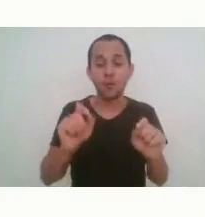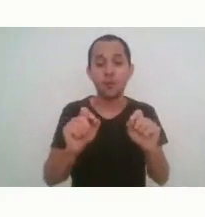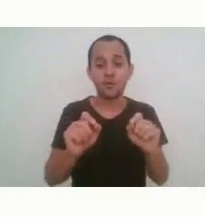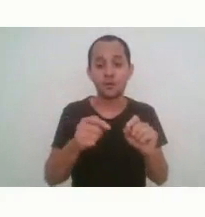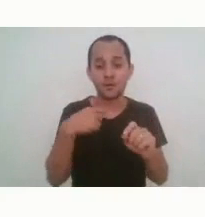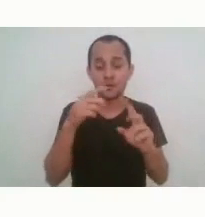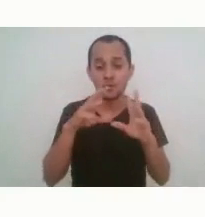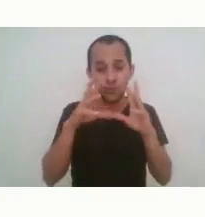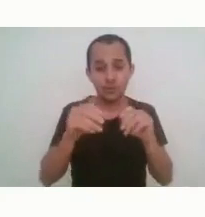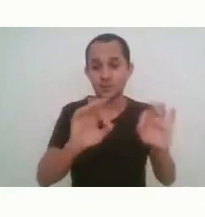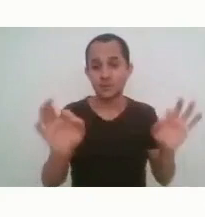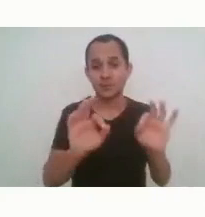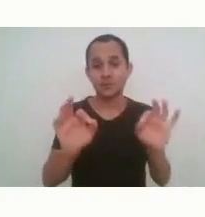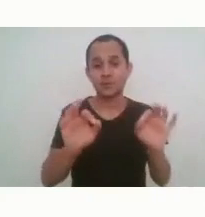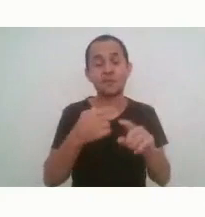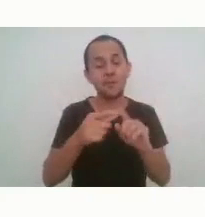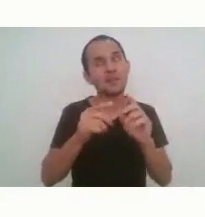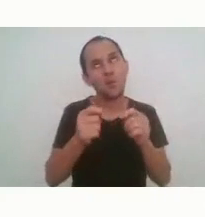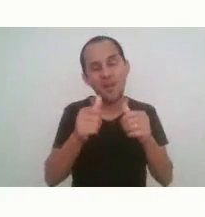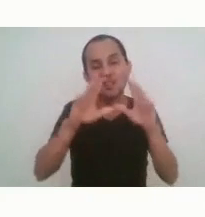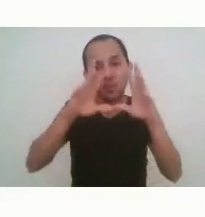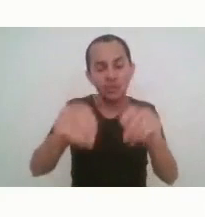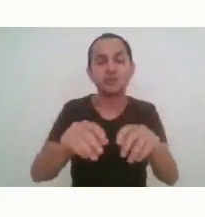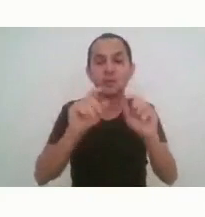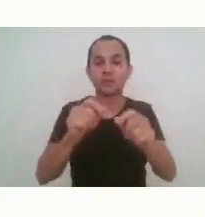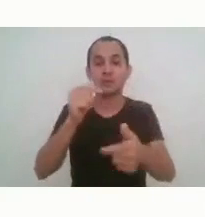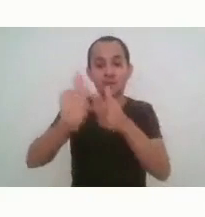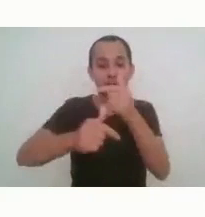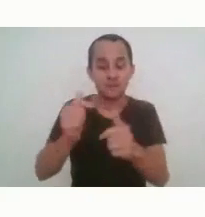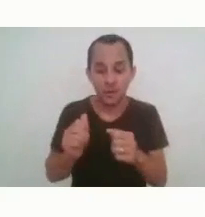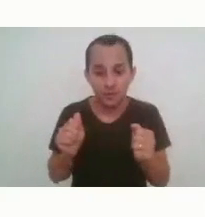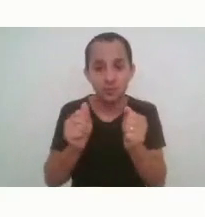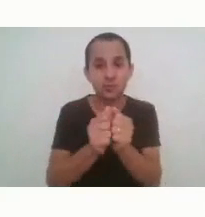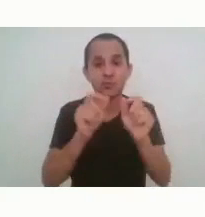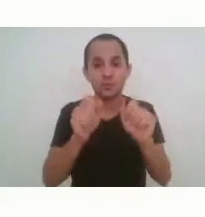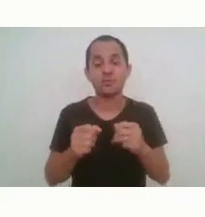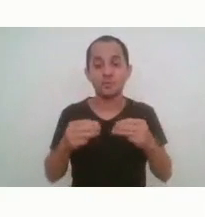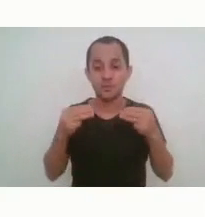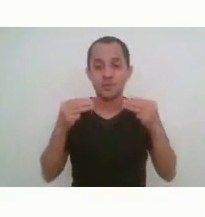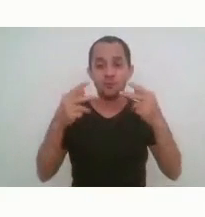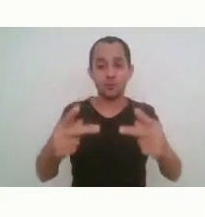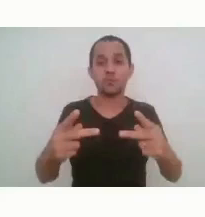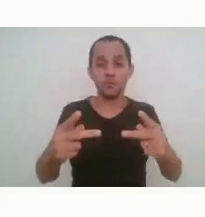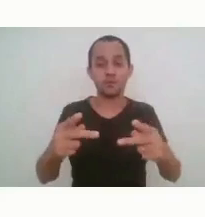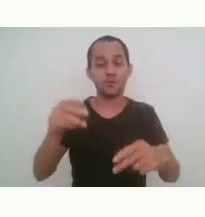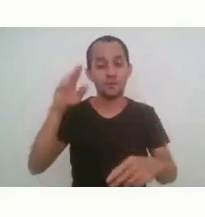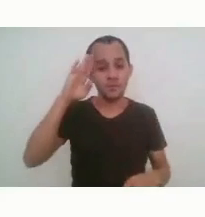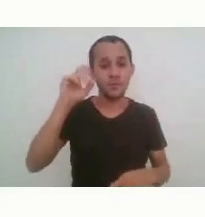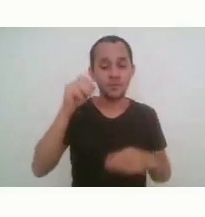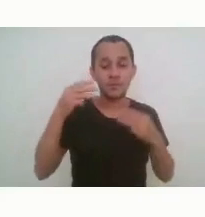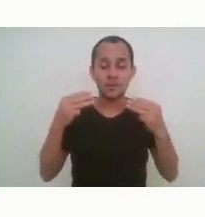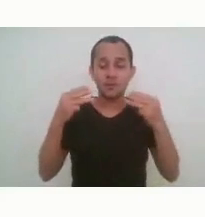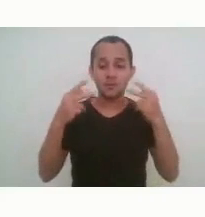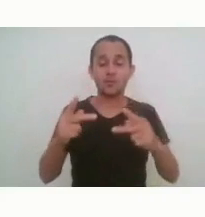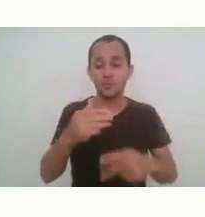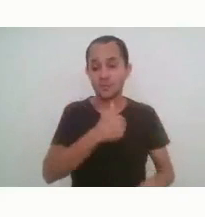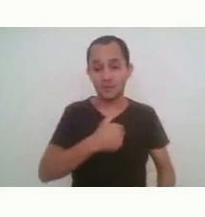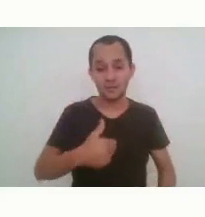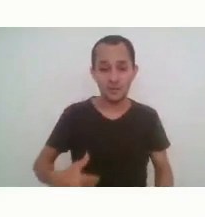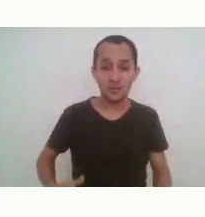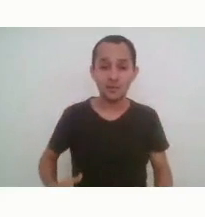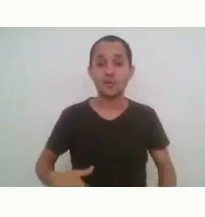todas, vieram de trabalho junto ao Ministério Público, principalmente o Ministério Público Estadual, e aí